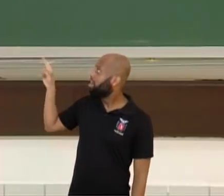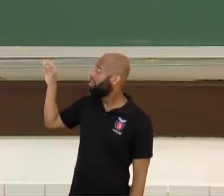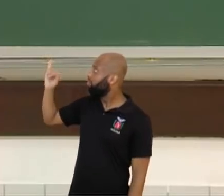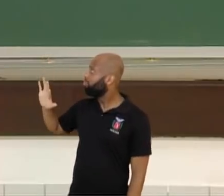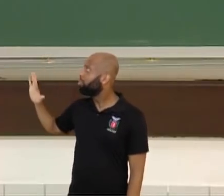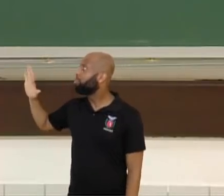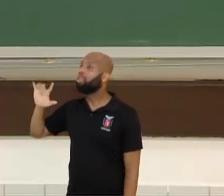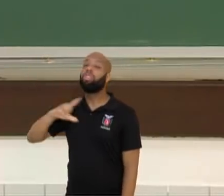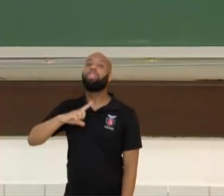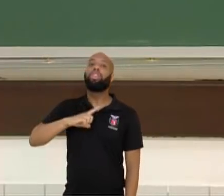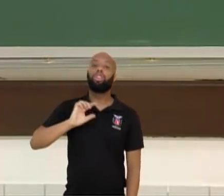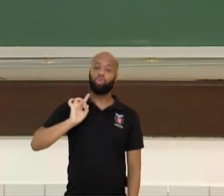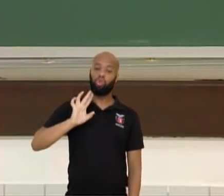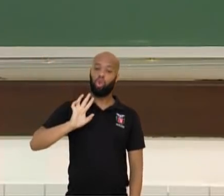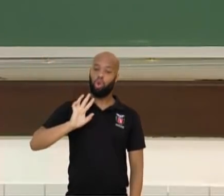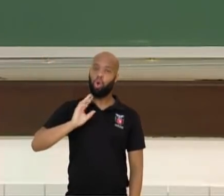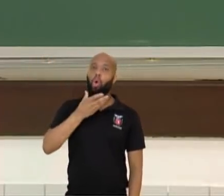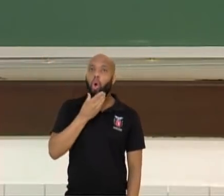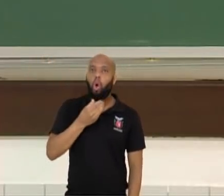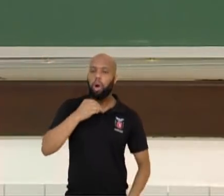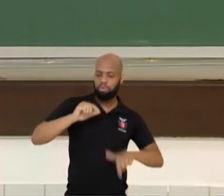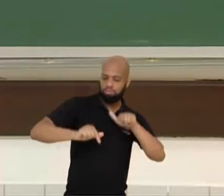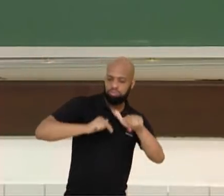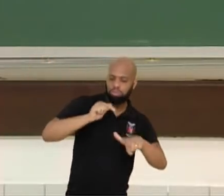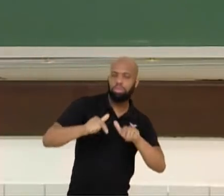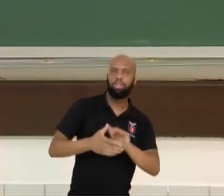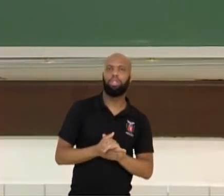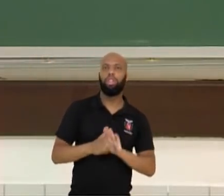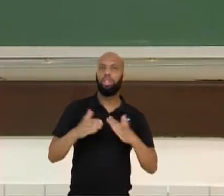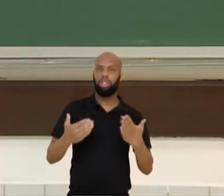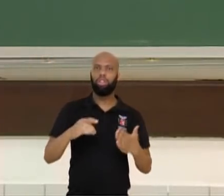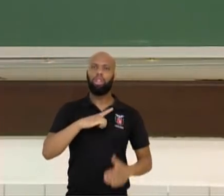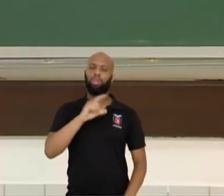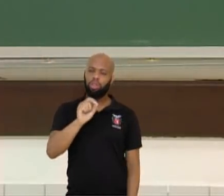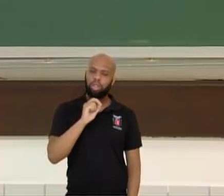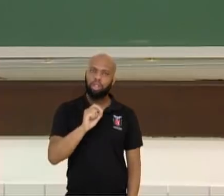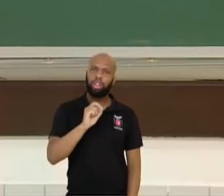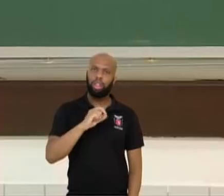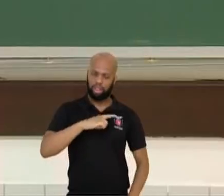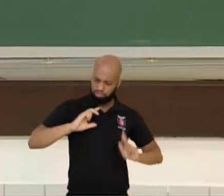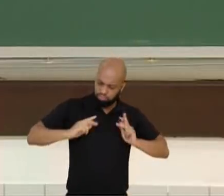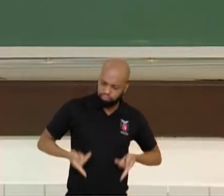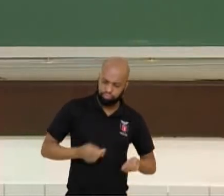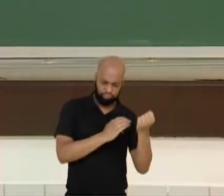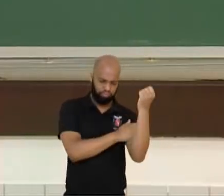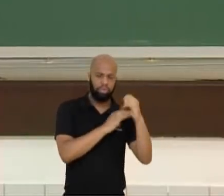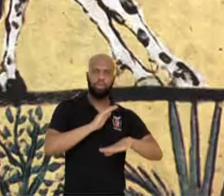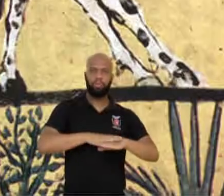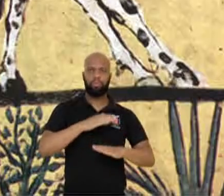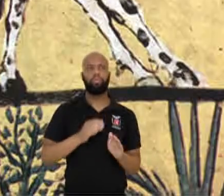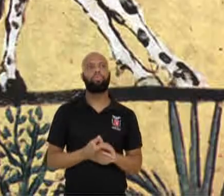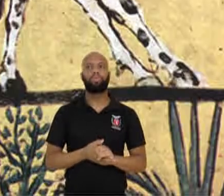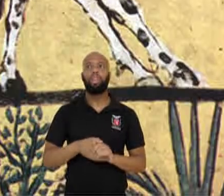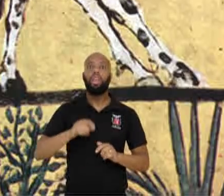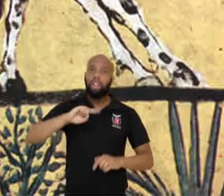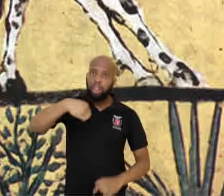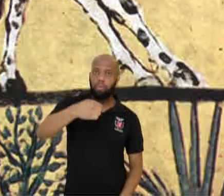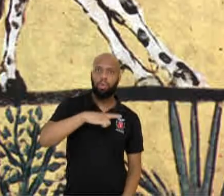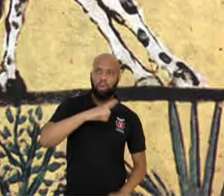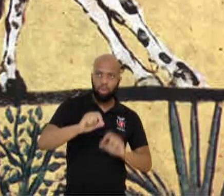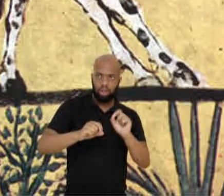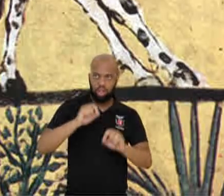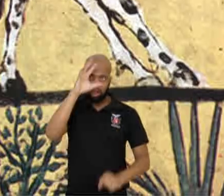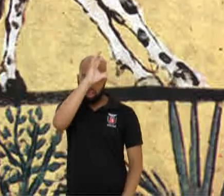homens trabalhando, força humana está predominando aqui. Mais tarde, eles aprenderam também